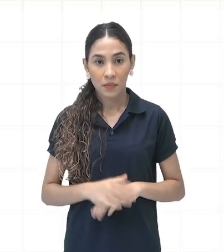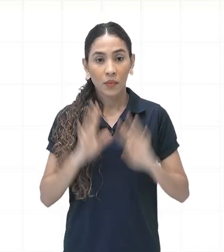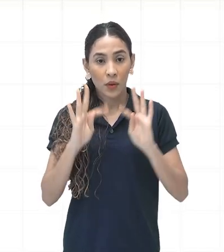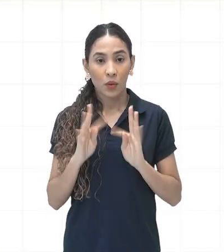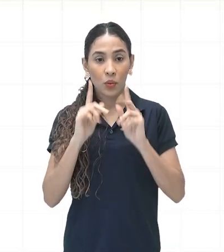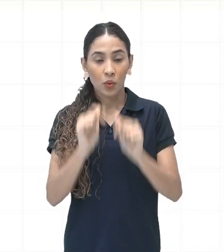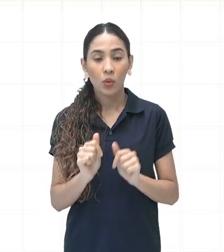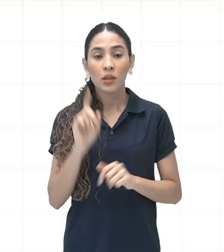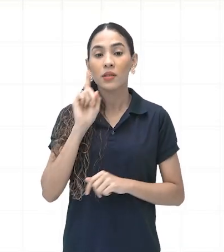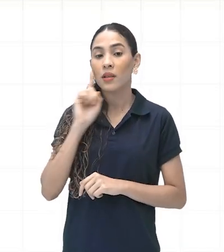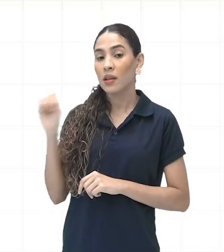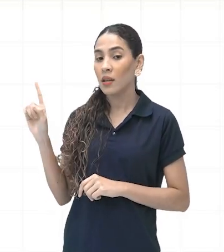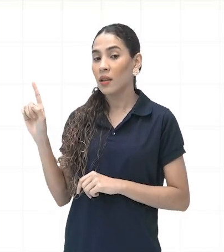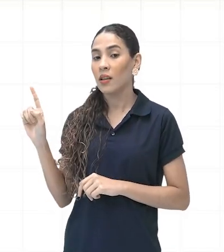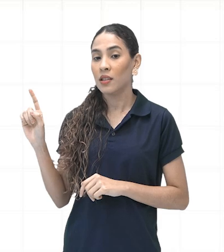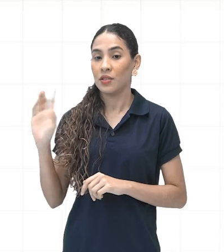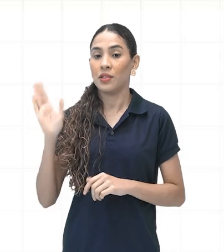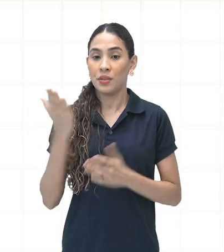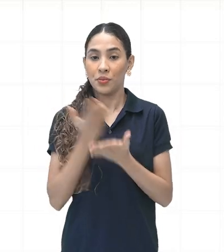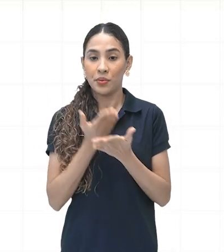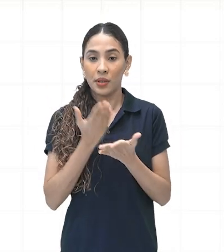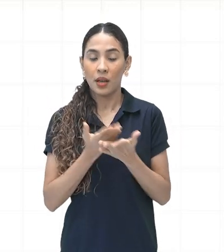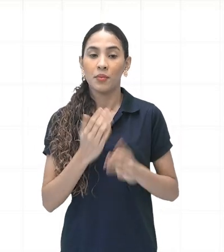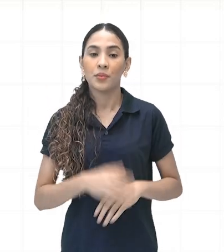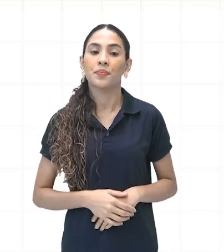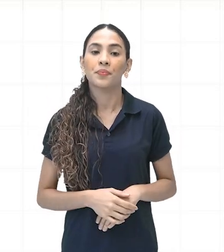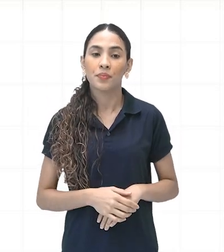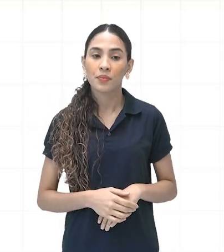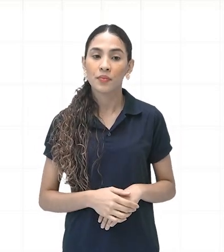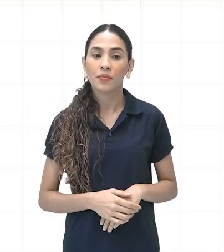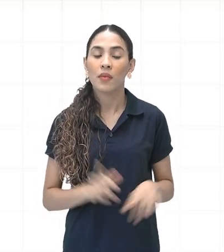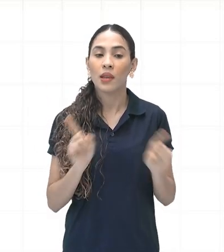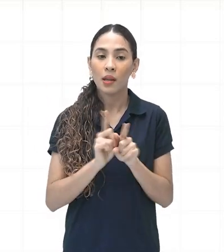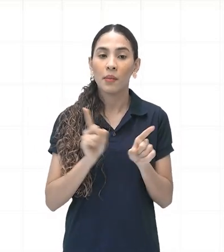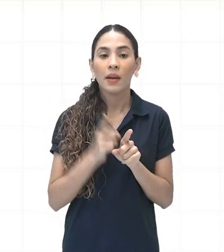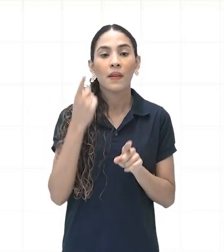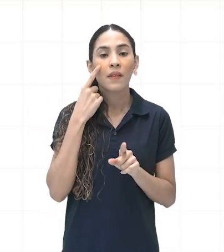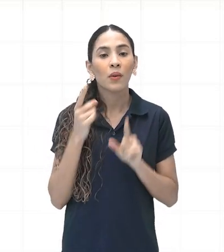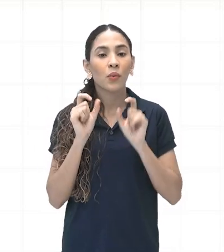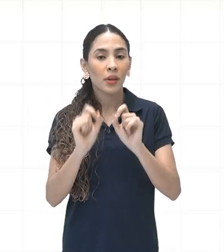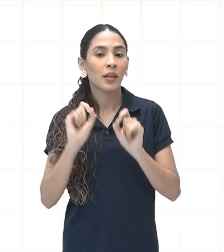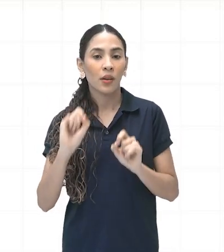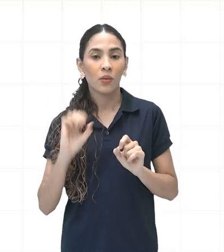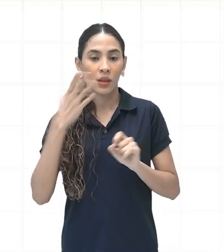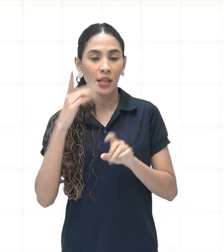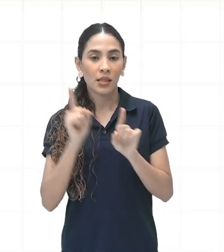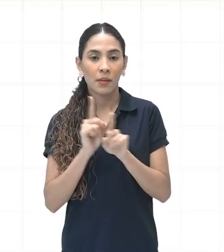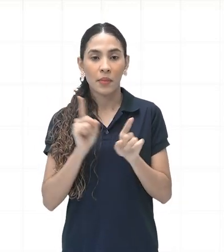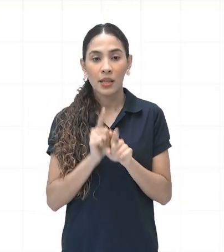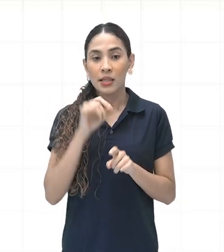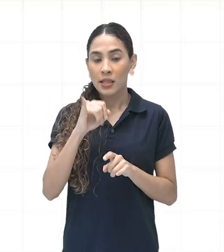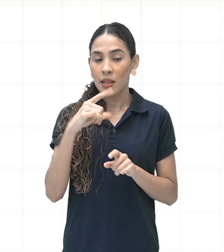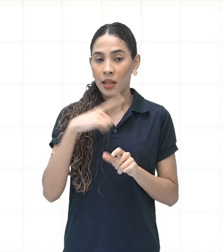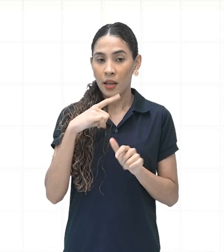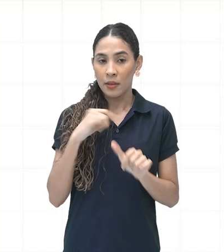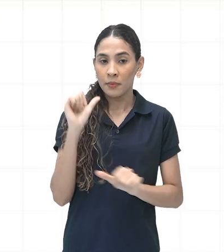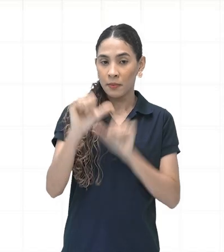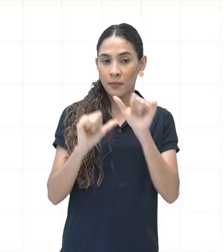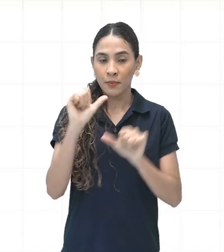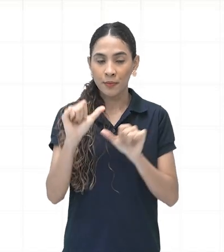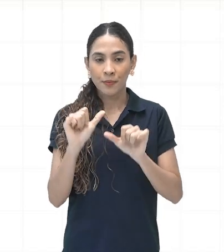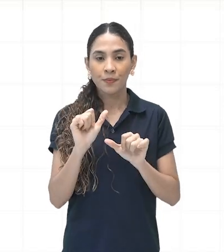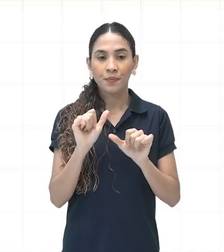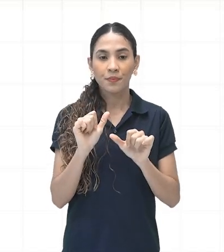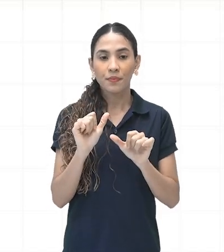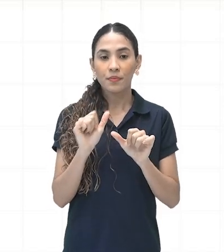todas essas unidades que a gente acabou de ver e vamos verificar o que acontece quando a gente transformar de uma